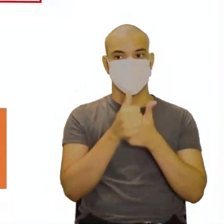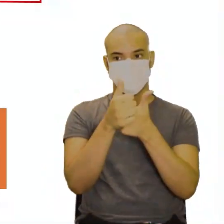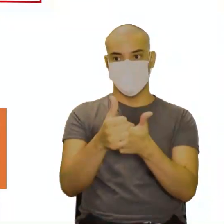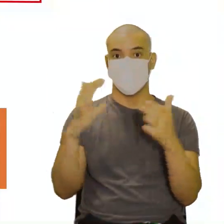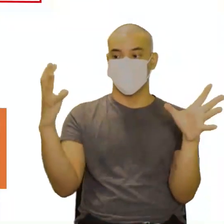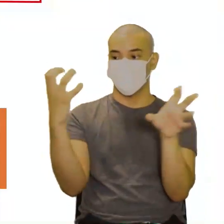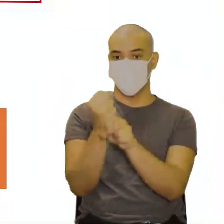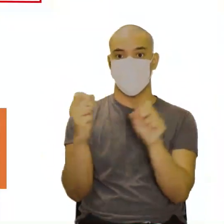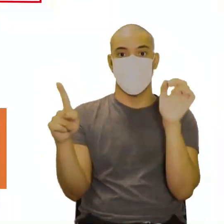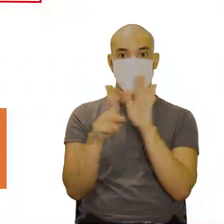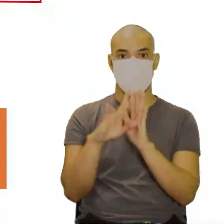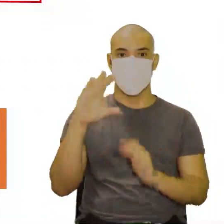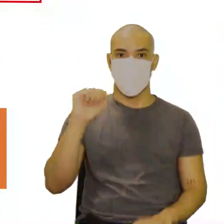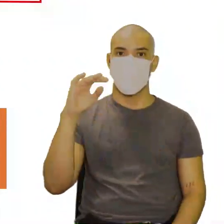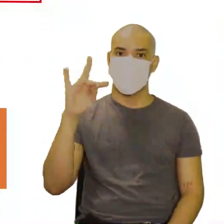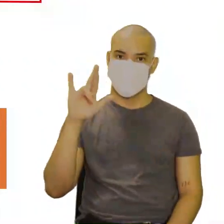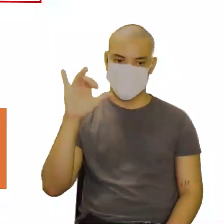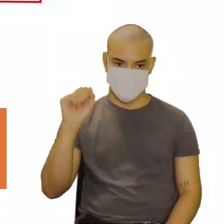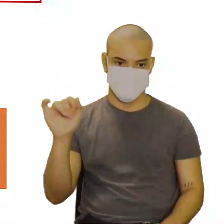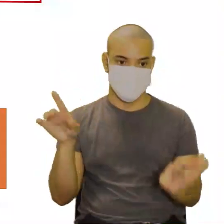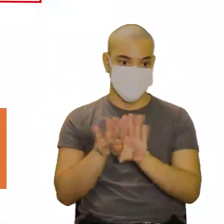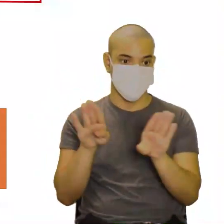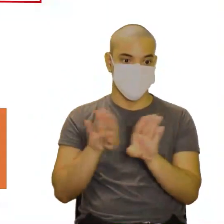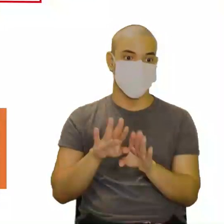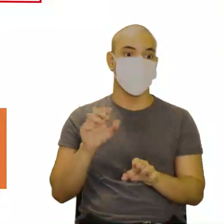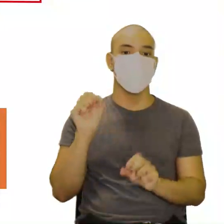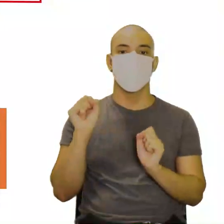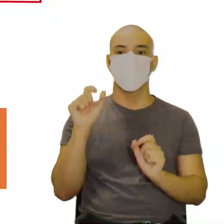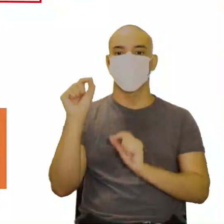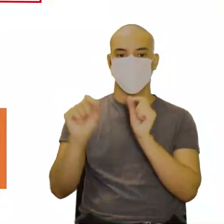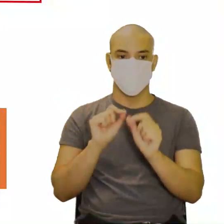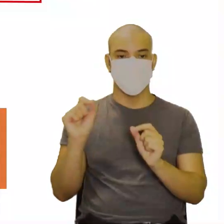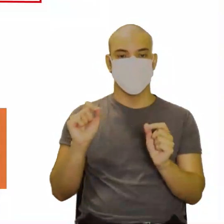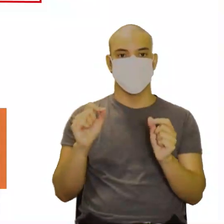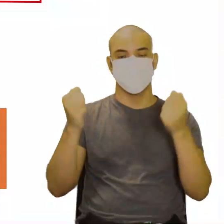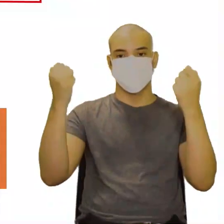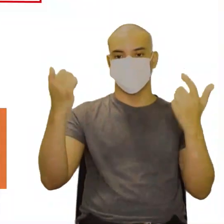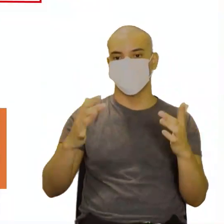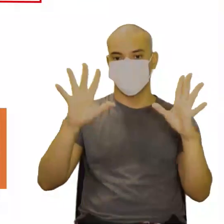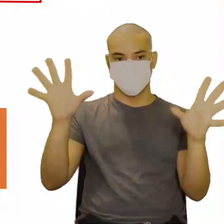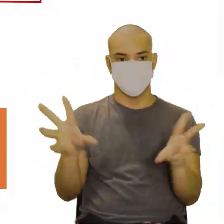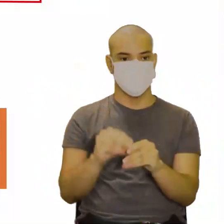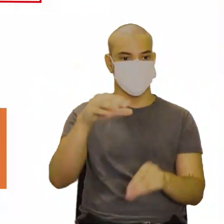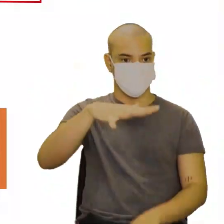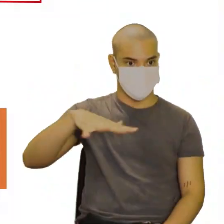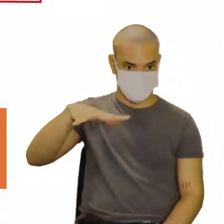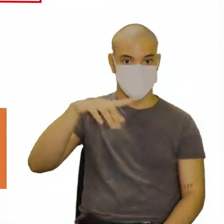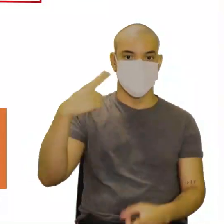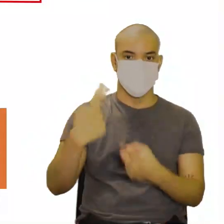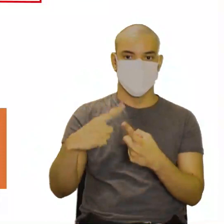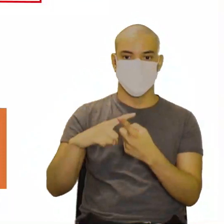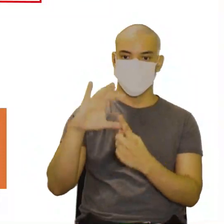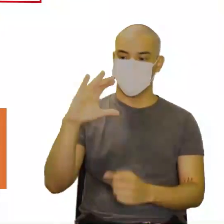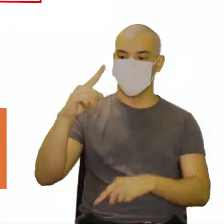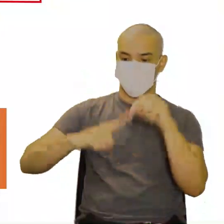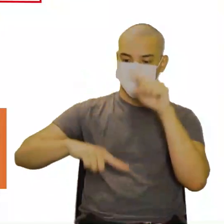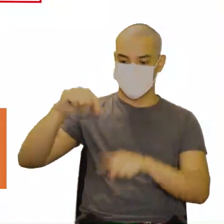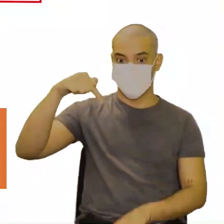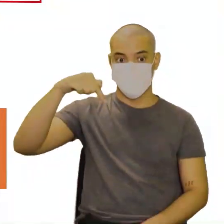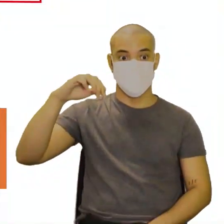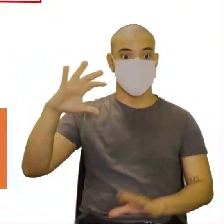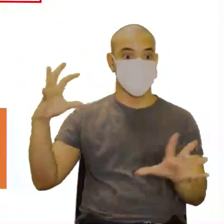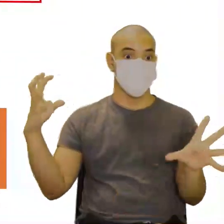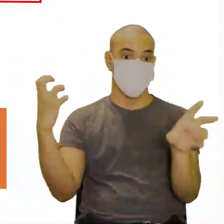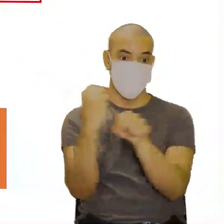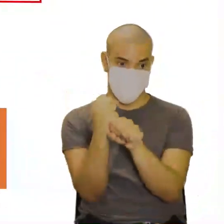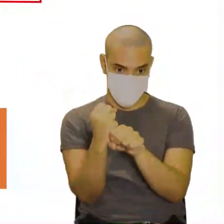soma das capacitâncias. E aqui também a gente pode generalizar dizendo que a carga também é a soma das cargas,